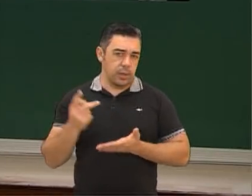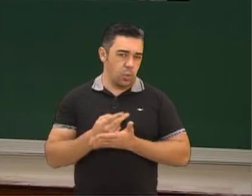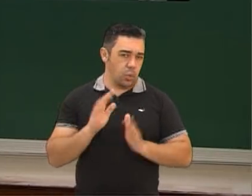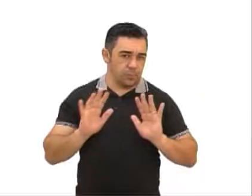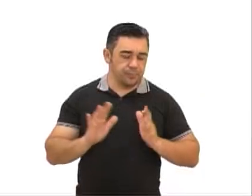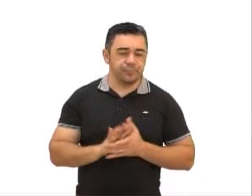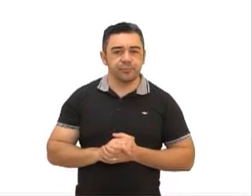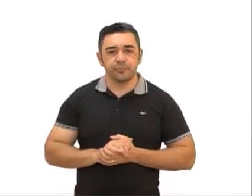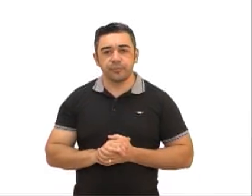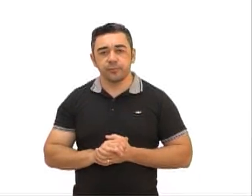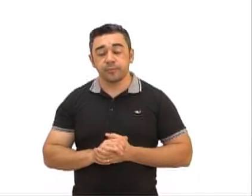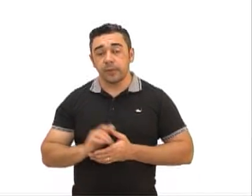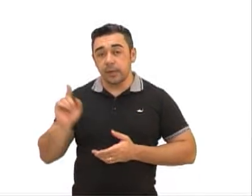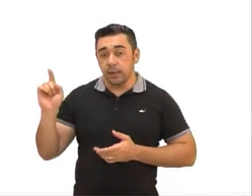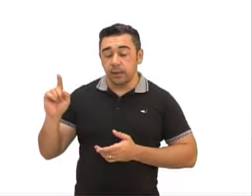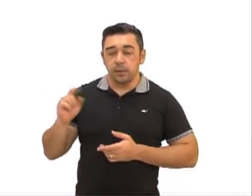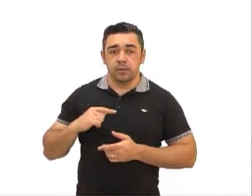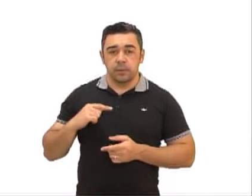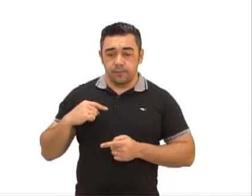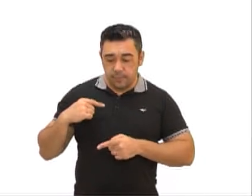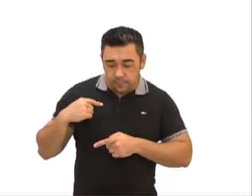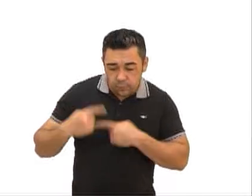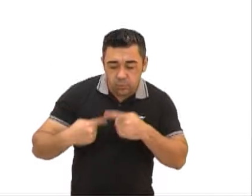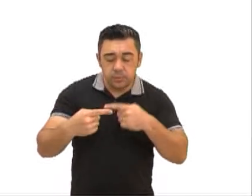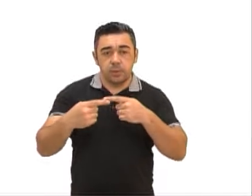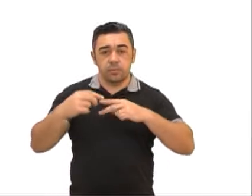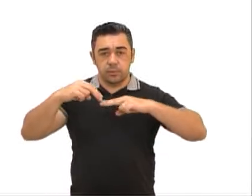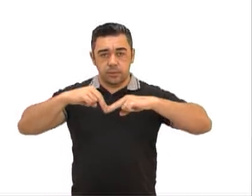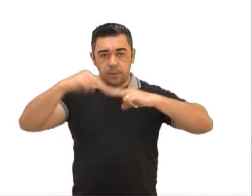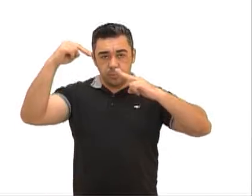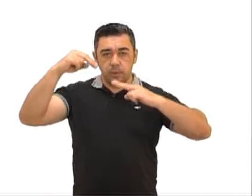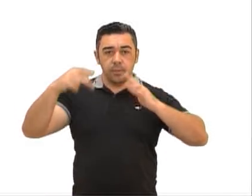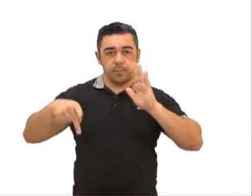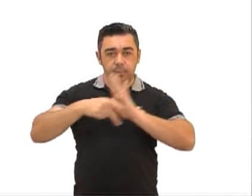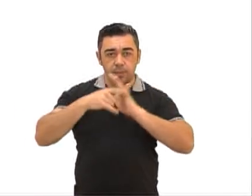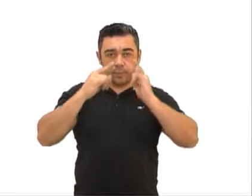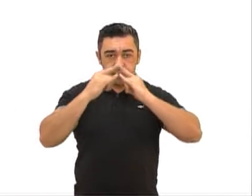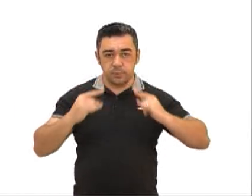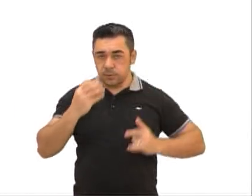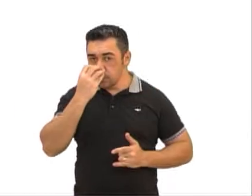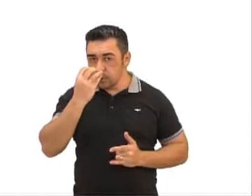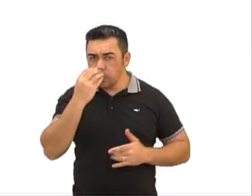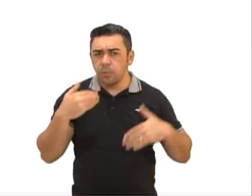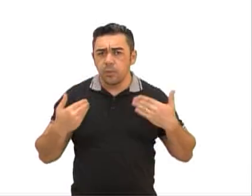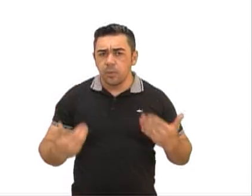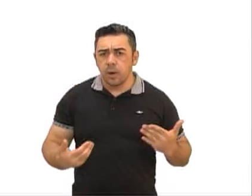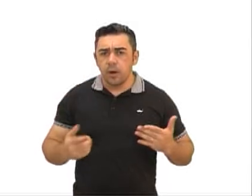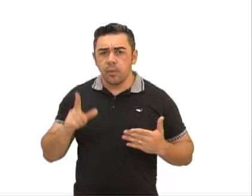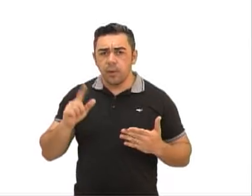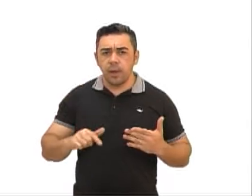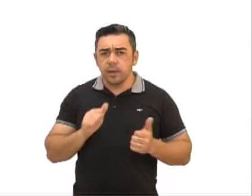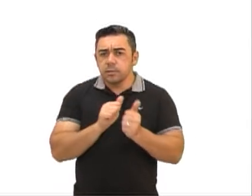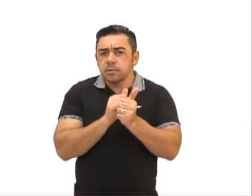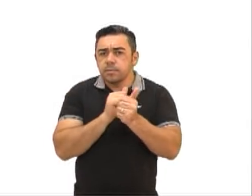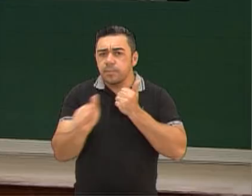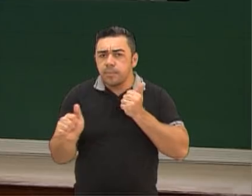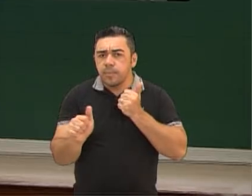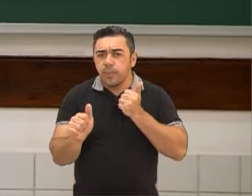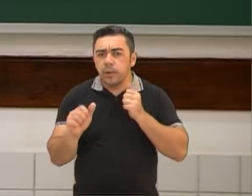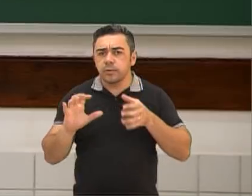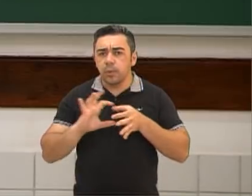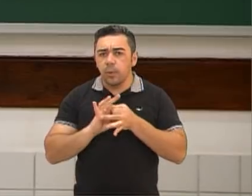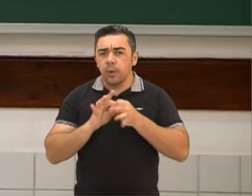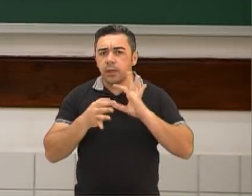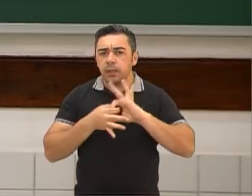problema. A evolução do trampolim circense resultou em qual esporte olímpico? Lembra que nós falamos